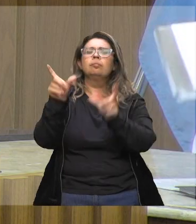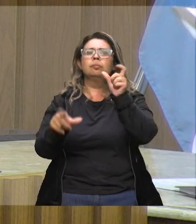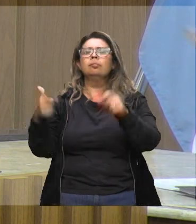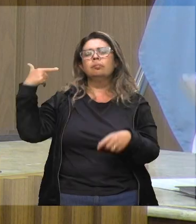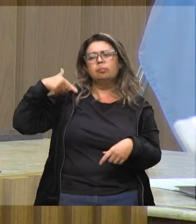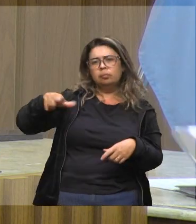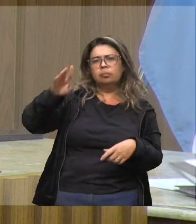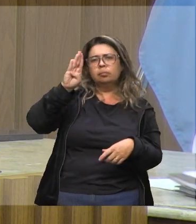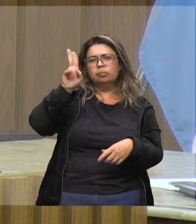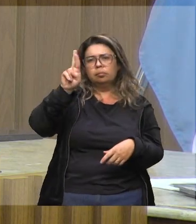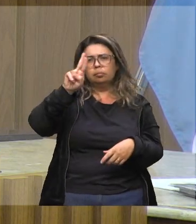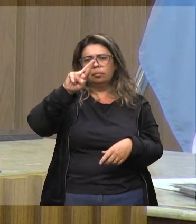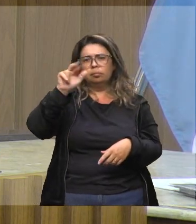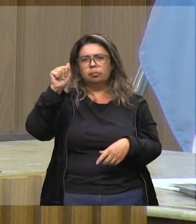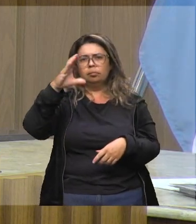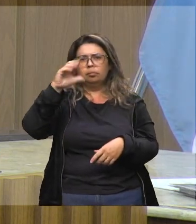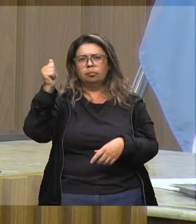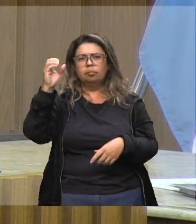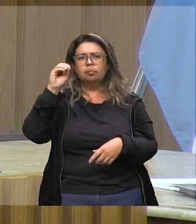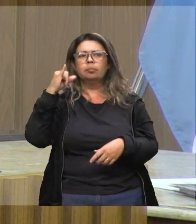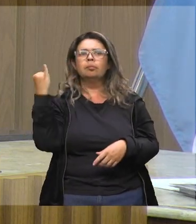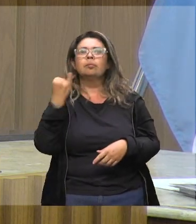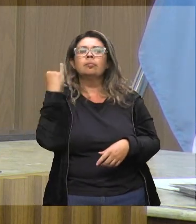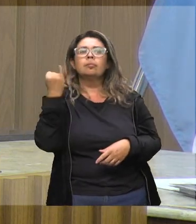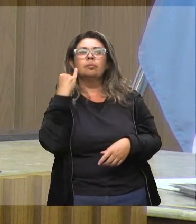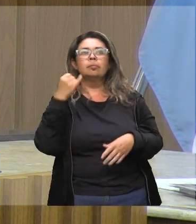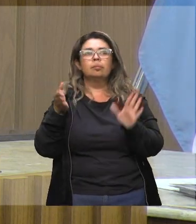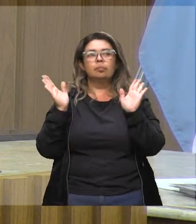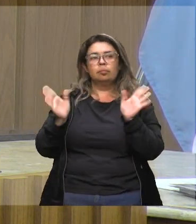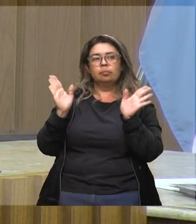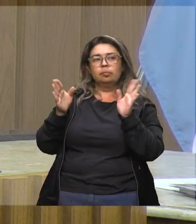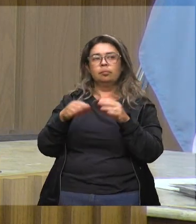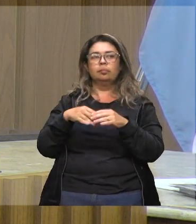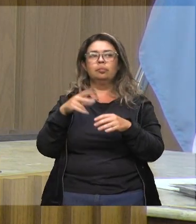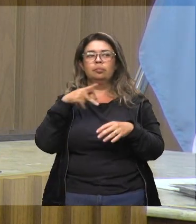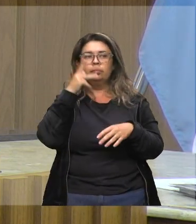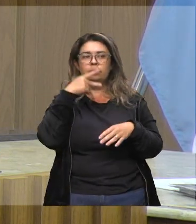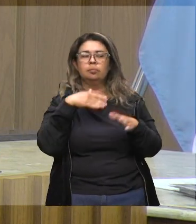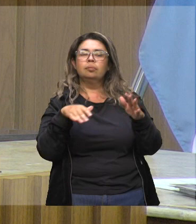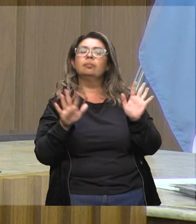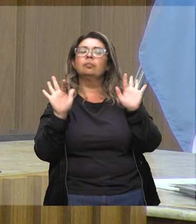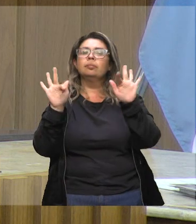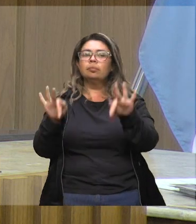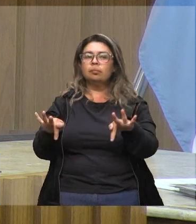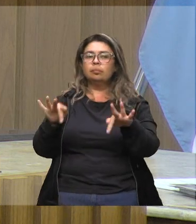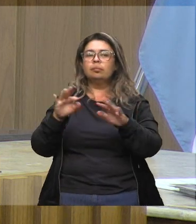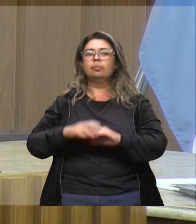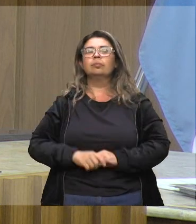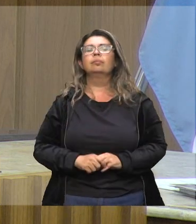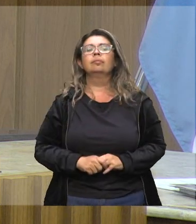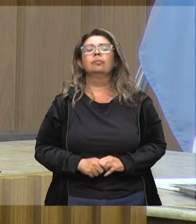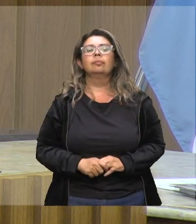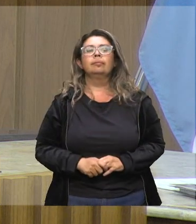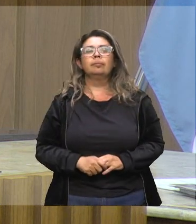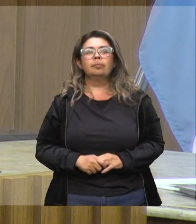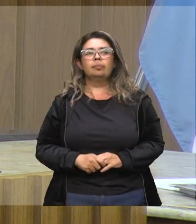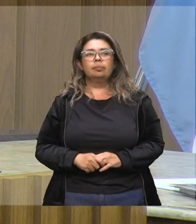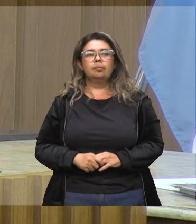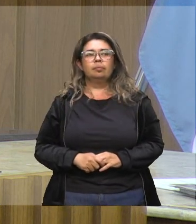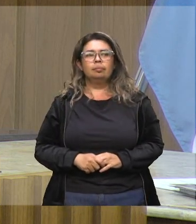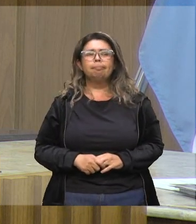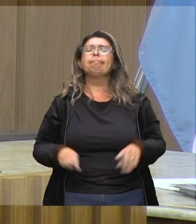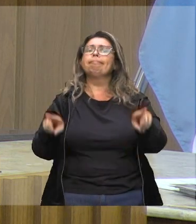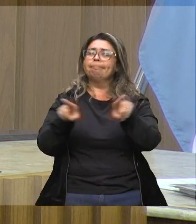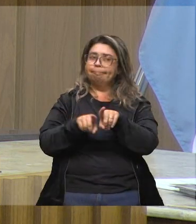parque. O mais importante que eu estou deixando agora, para dar uma ênfase aqui no final, é sobre o Parque